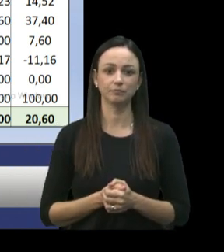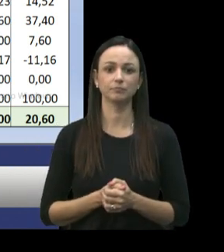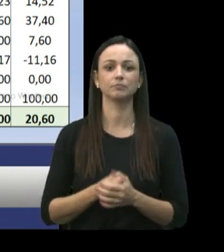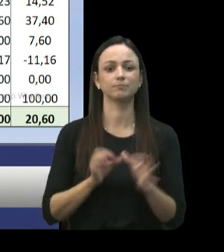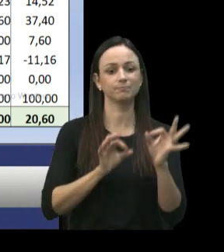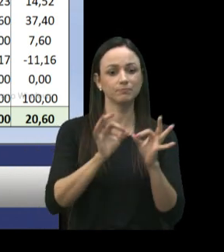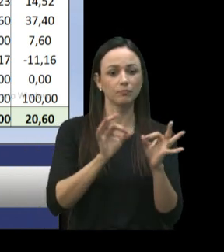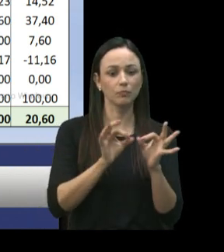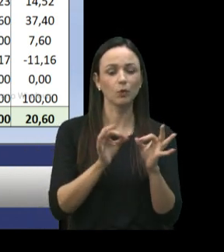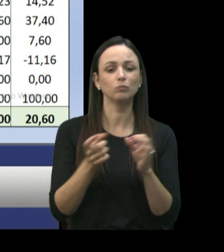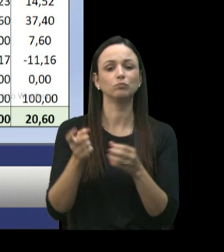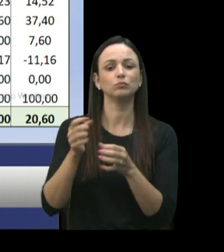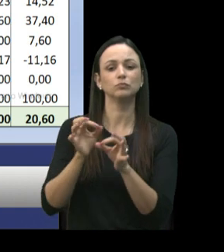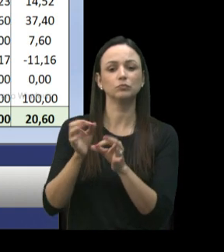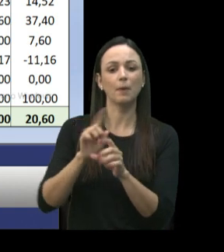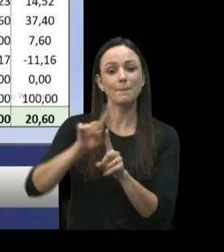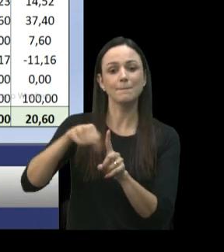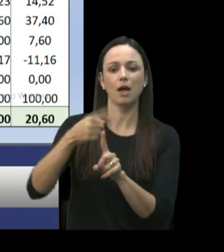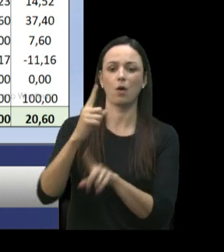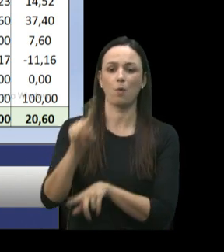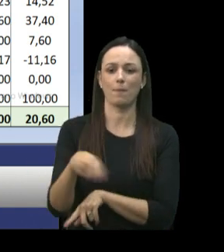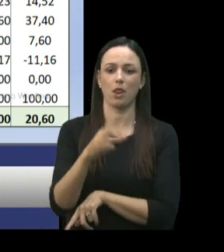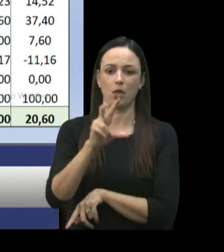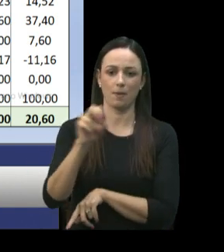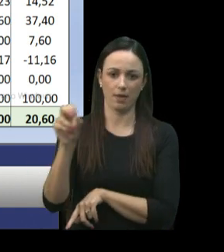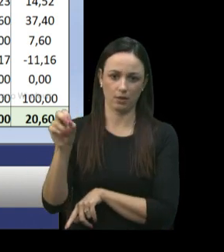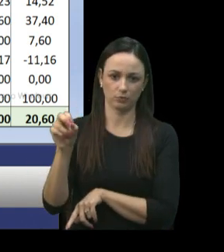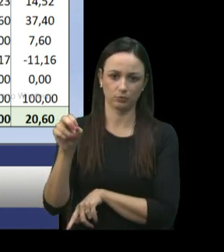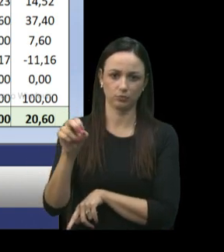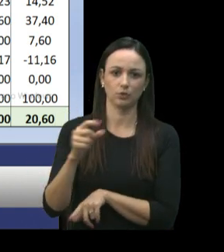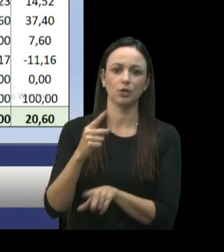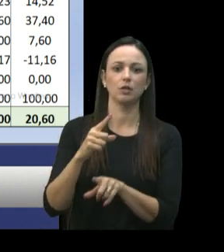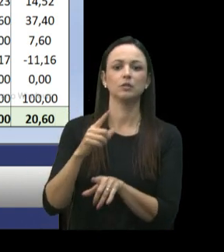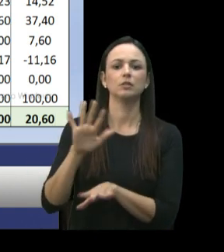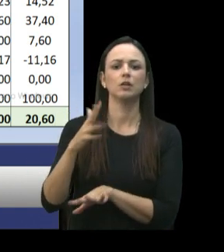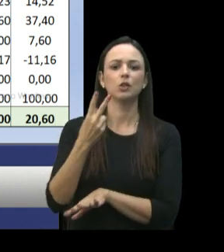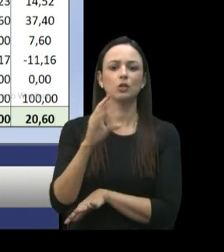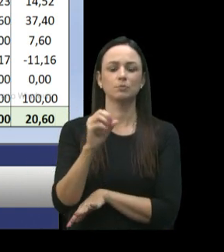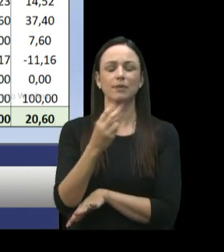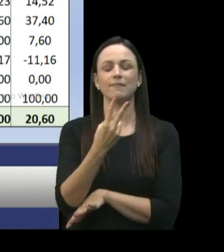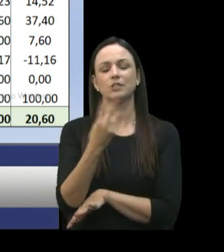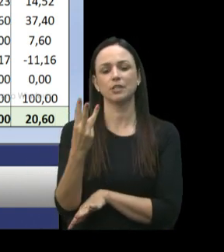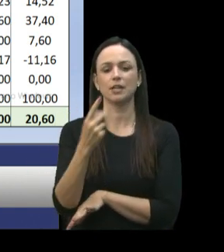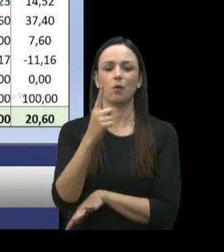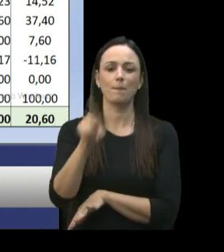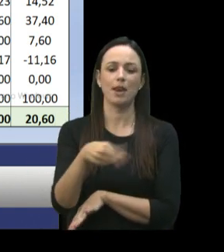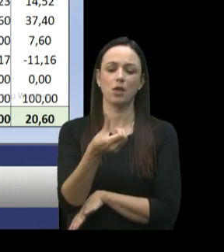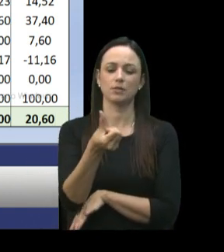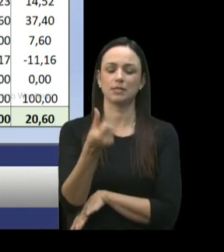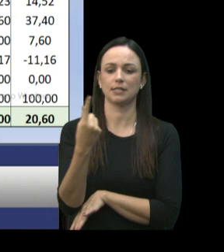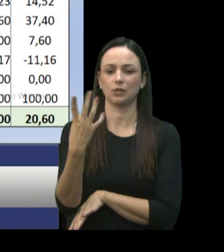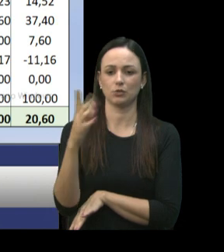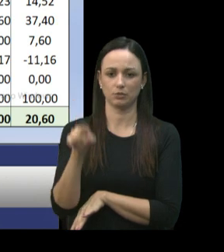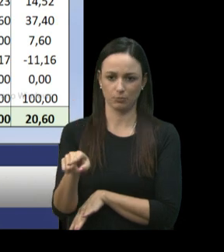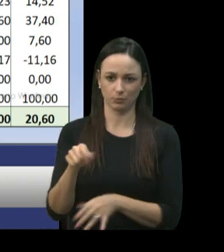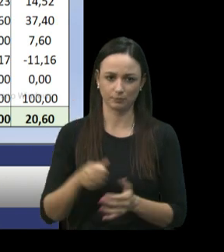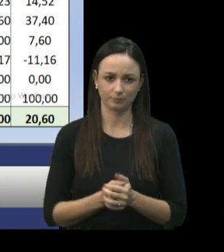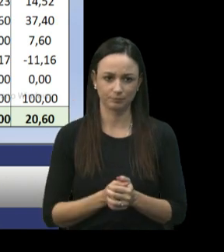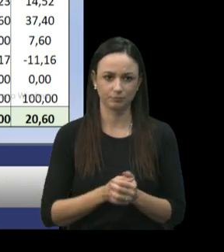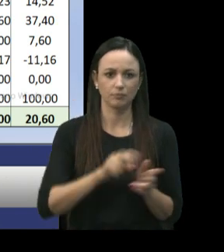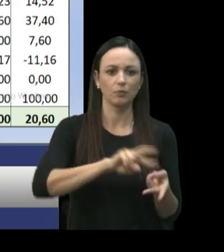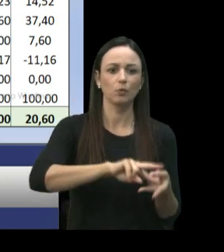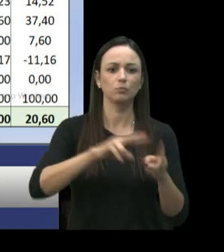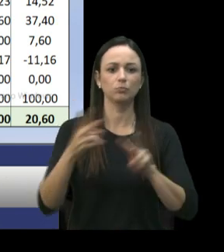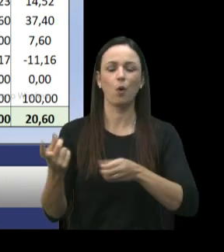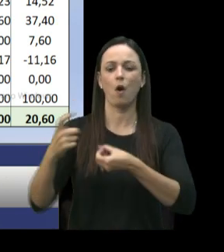Reestimado 1.500.000, 1,5 milhão. E para a previsão de 2023, 1.614.000. Transferências de